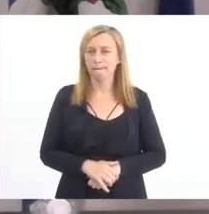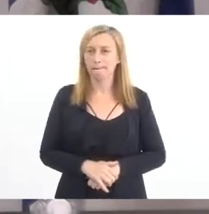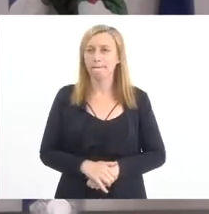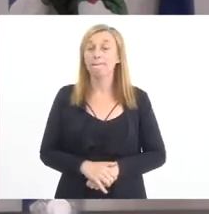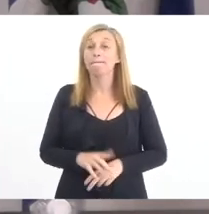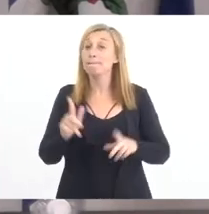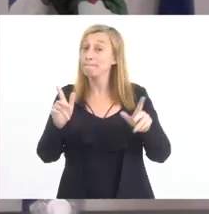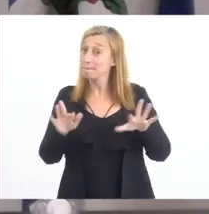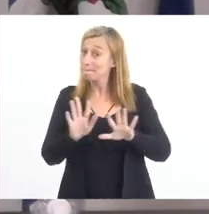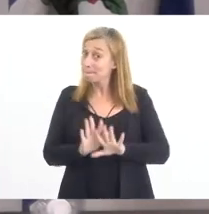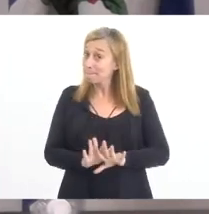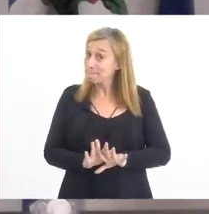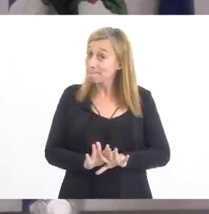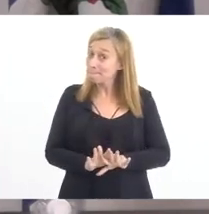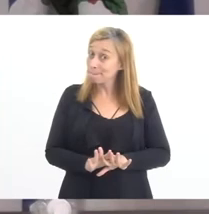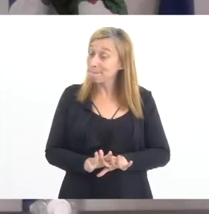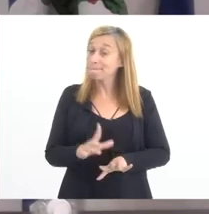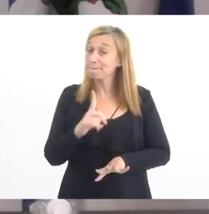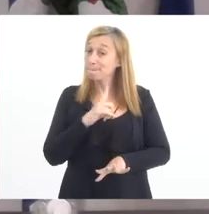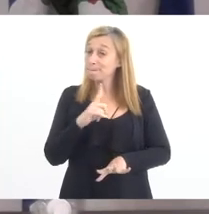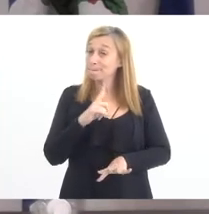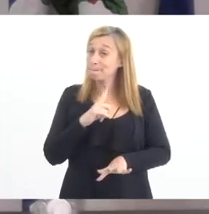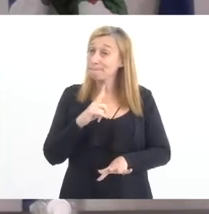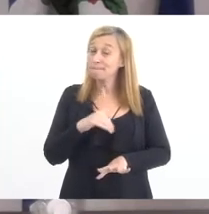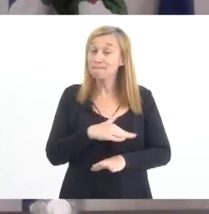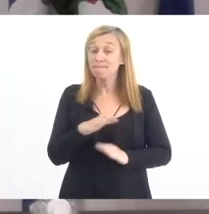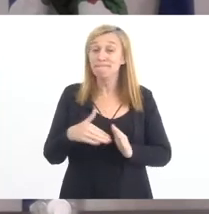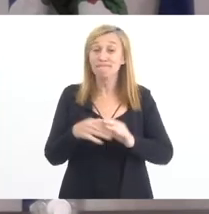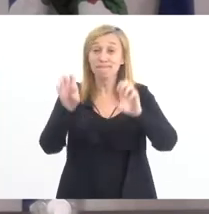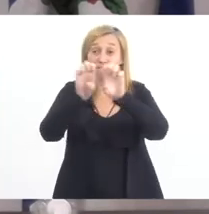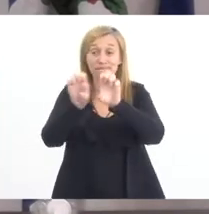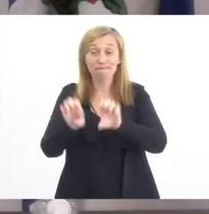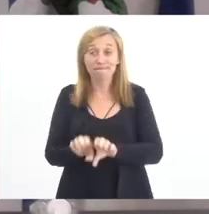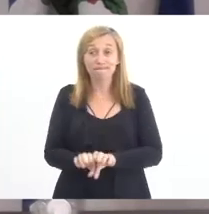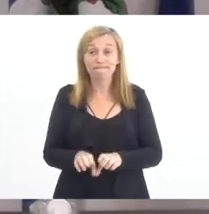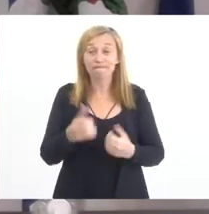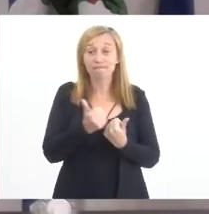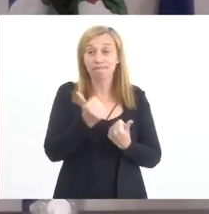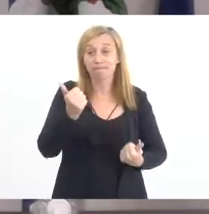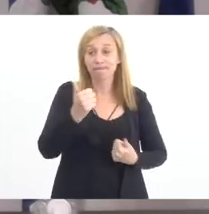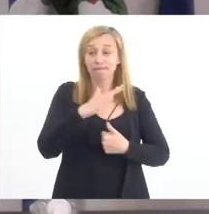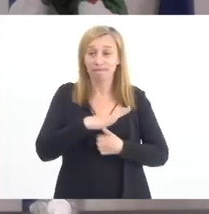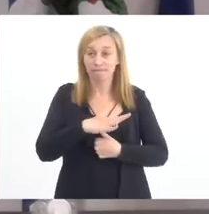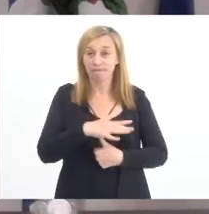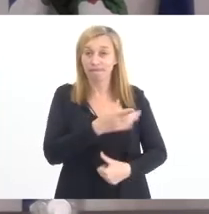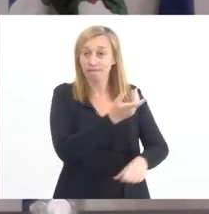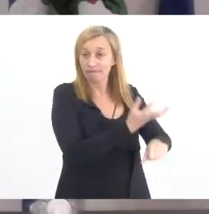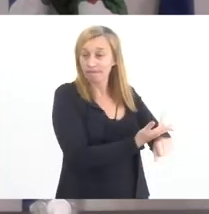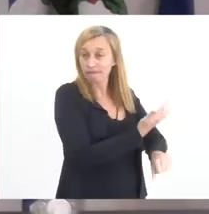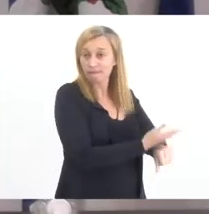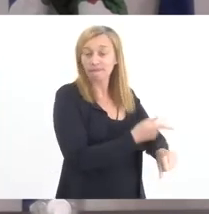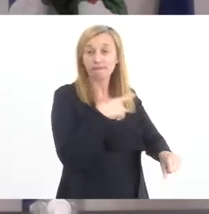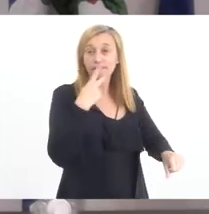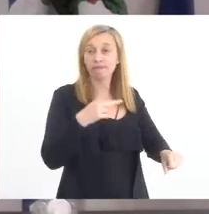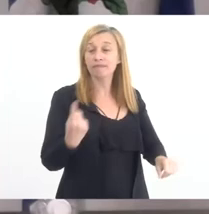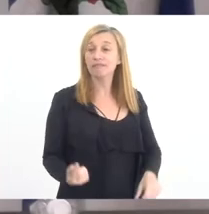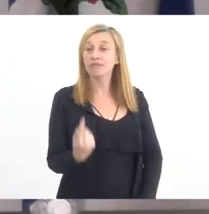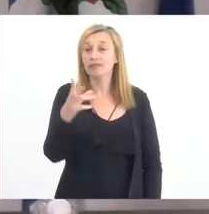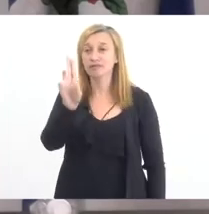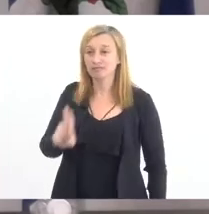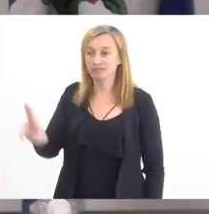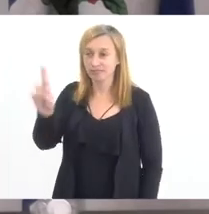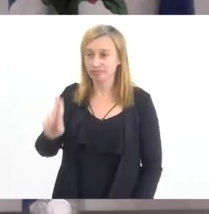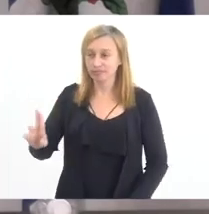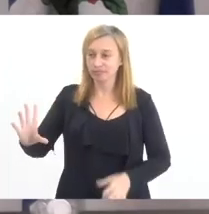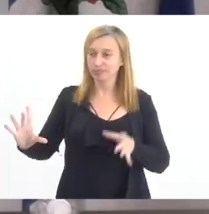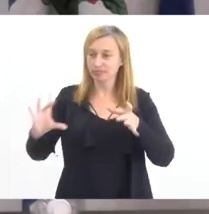com uma diferença. Teremos toda a estrutura, como o vice-reitor da UERJ acabou de citar, de uma universidade